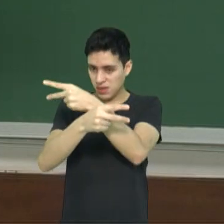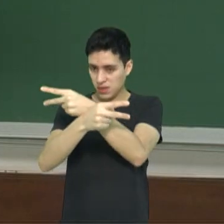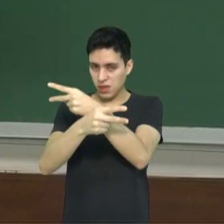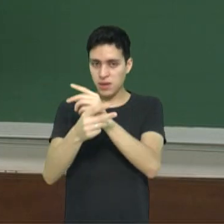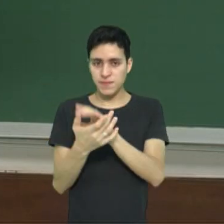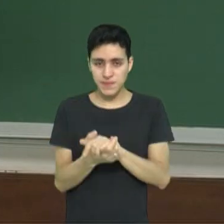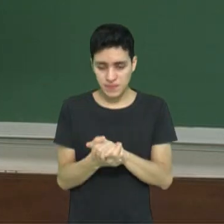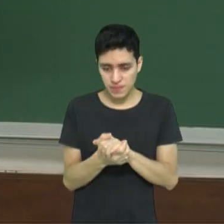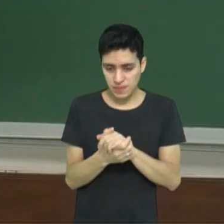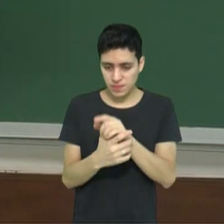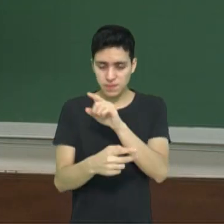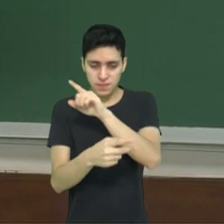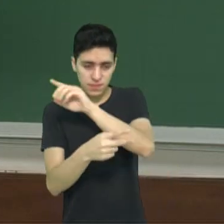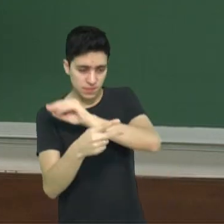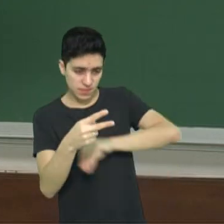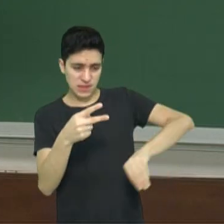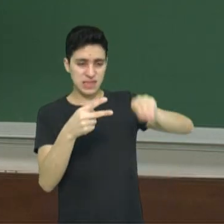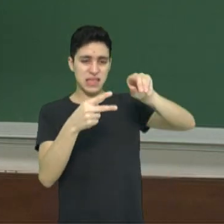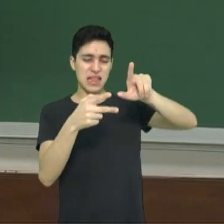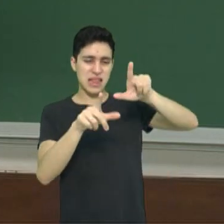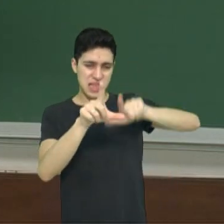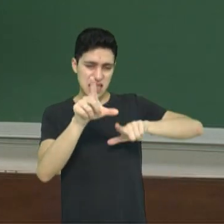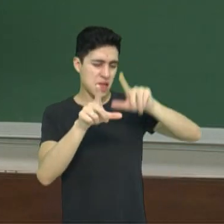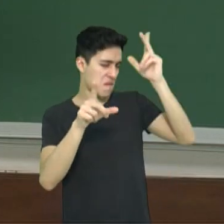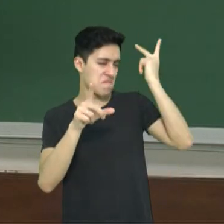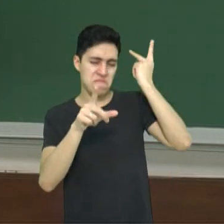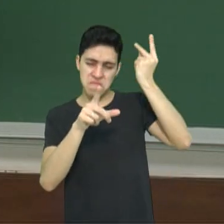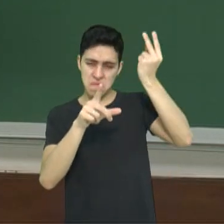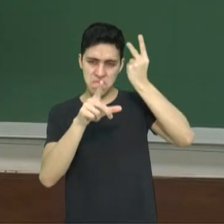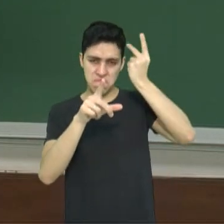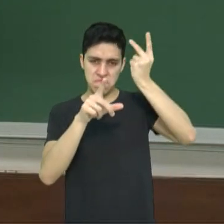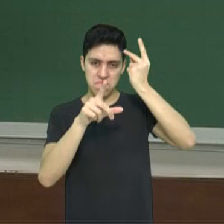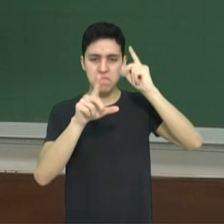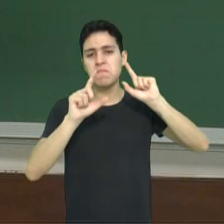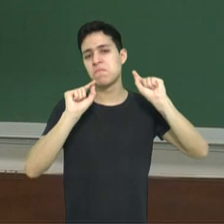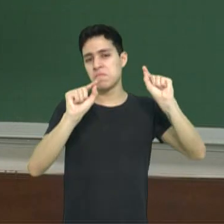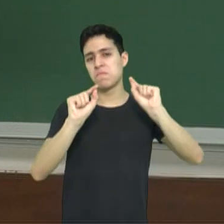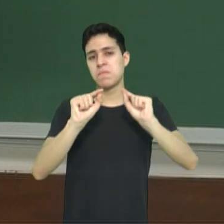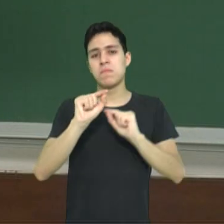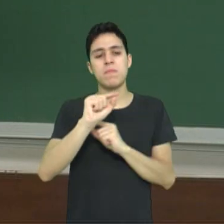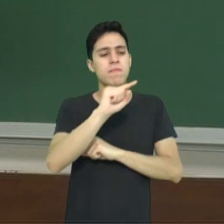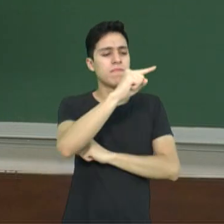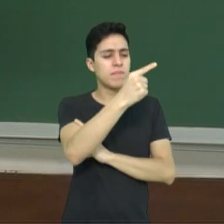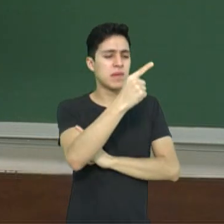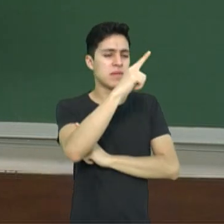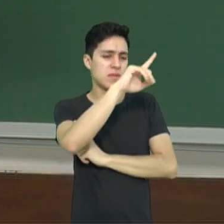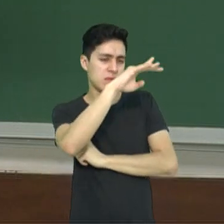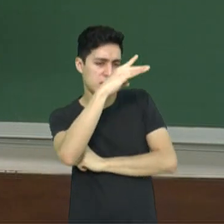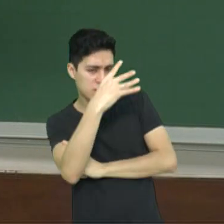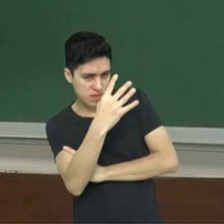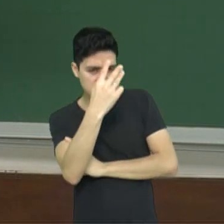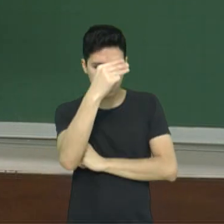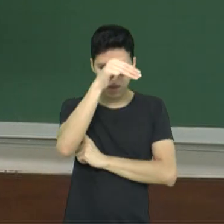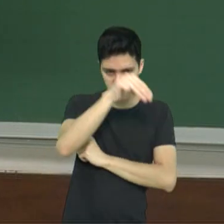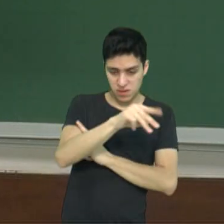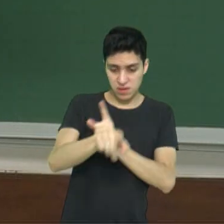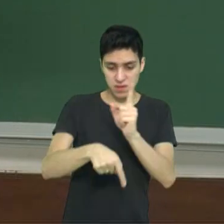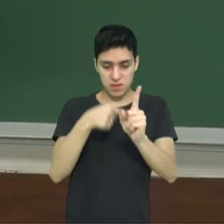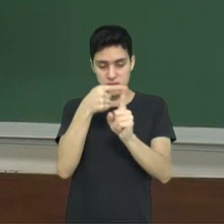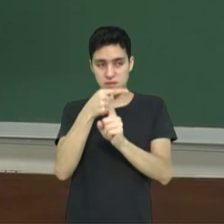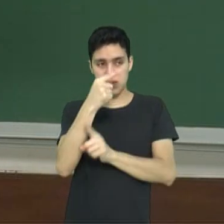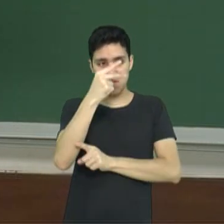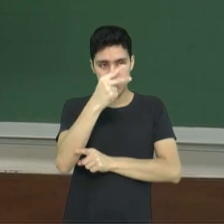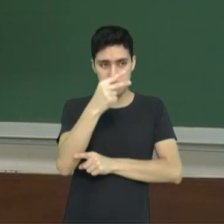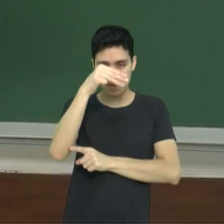deixar a letra no primeiro membro, que é onde a gente normalmente deixa, menos 4m com mais